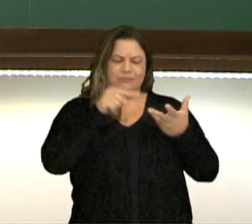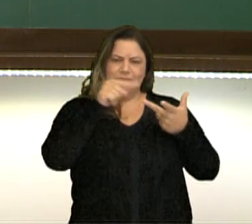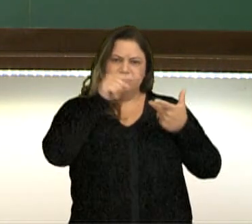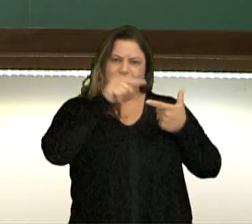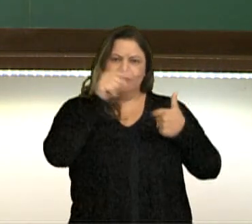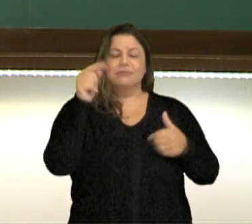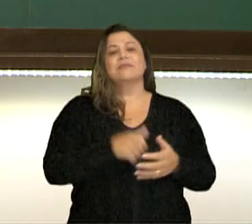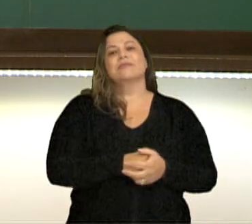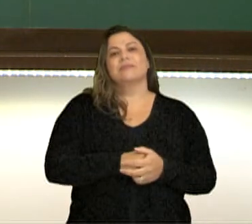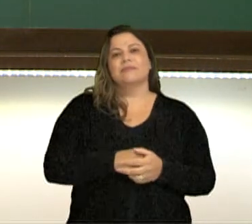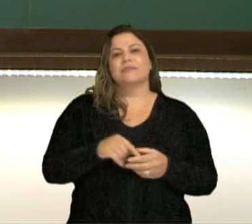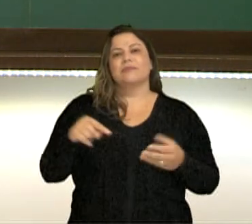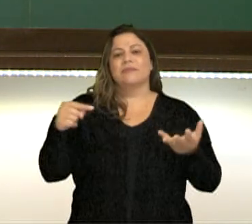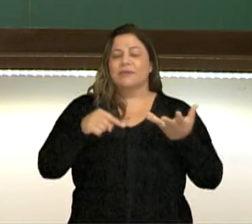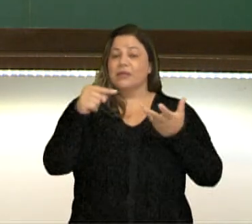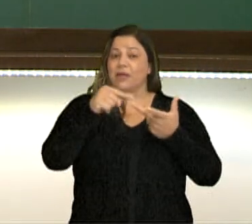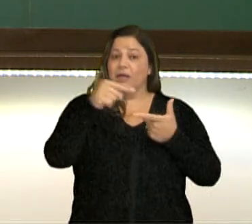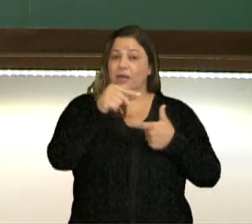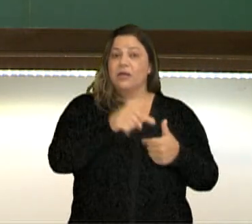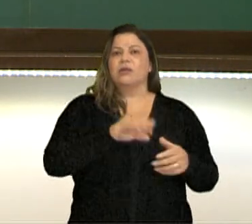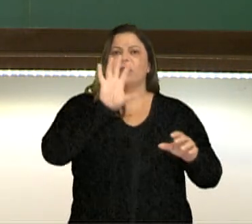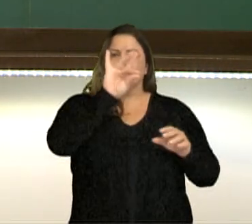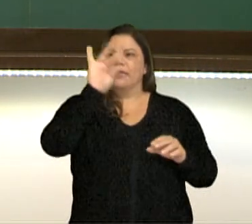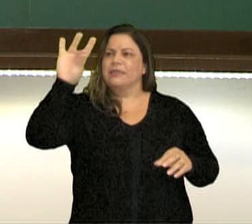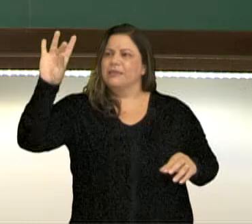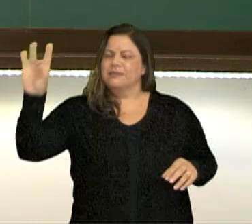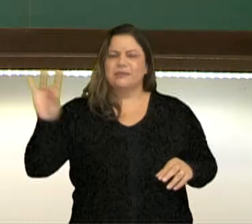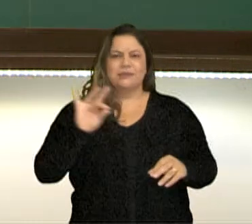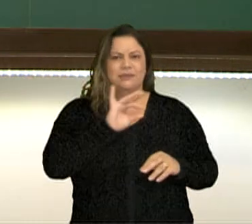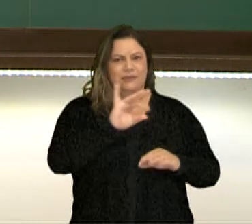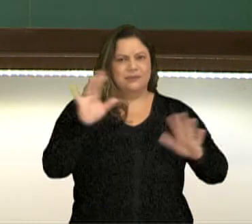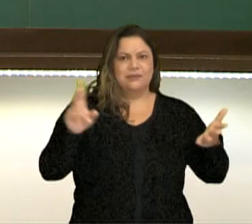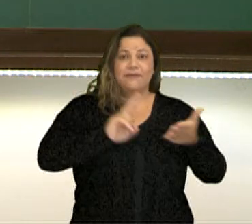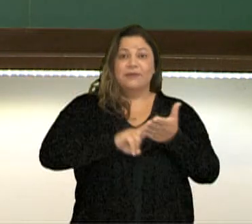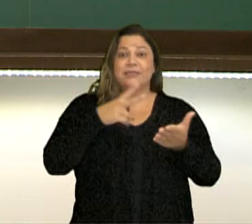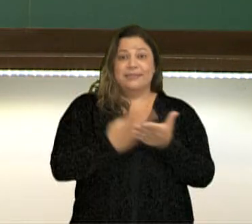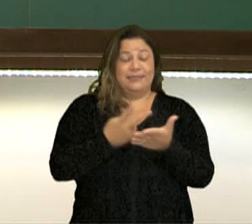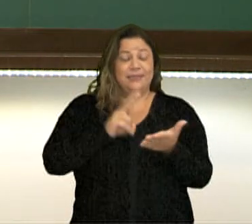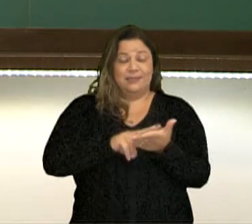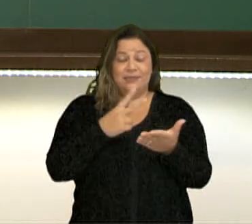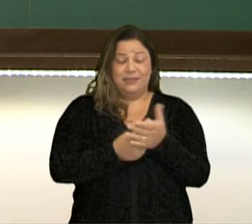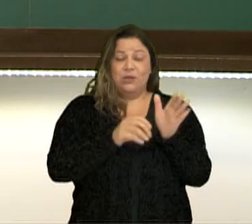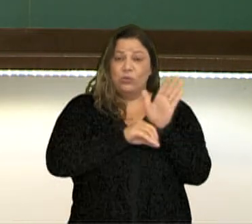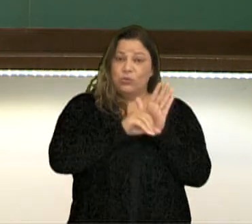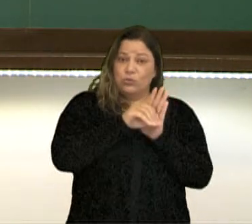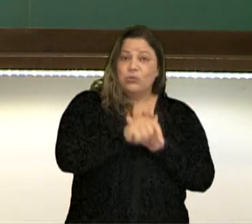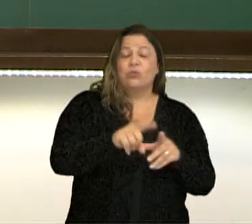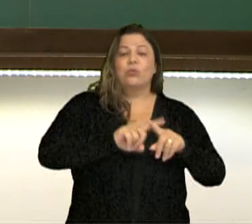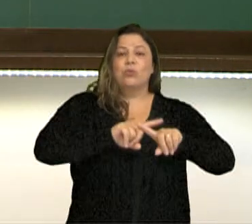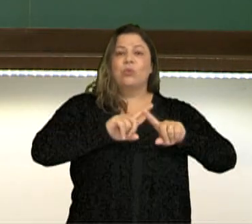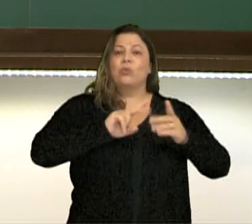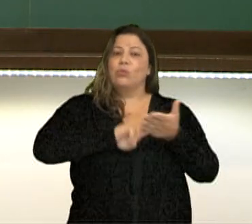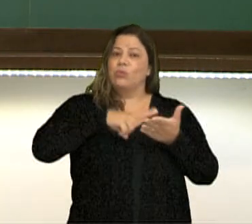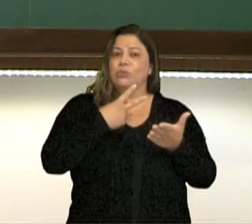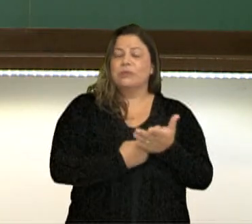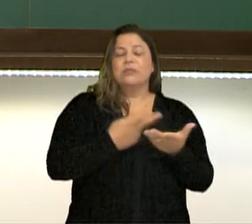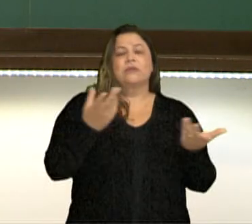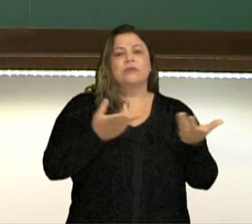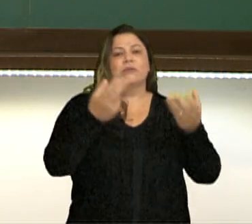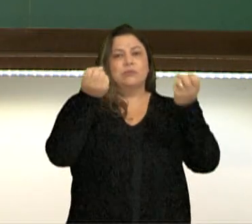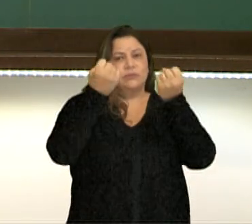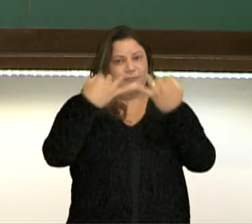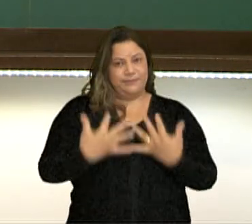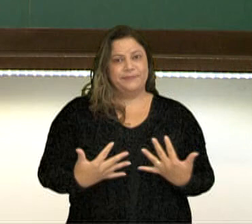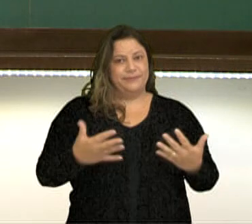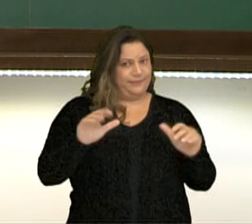vai colocando em inglês. Procura no dicionário, faz essa tradução. Coloca no Google Tradutor, veja como é que fala,